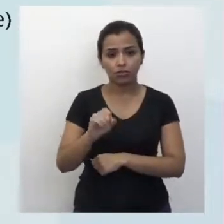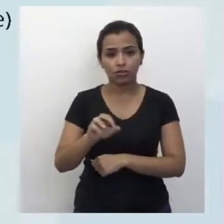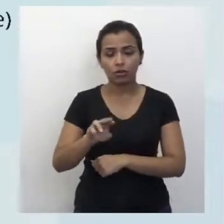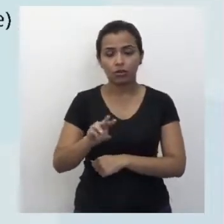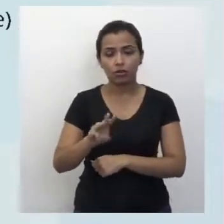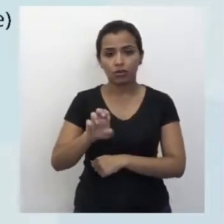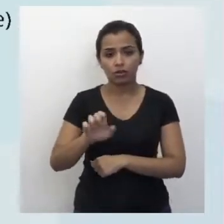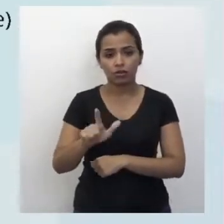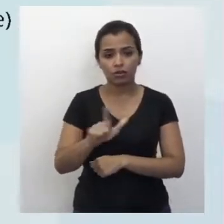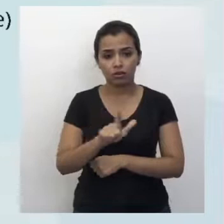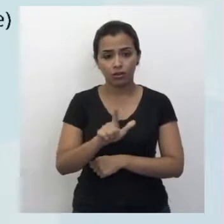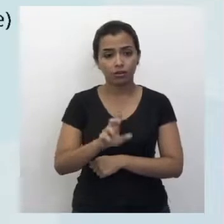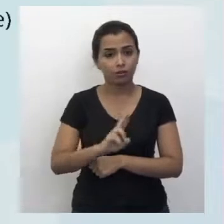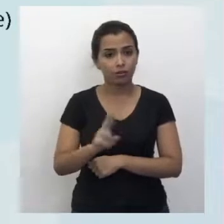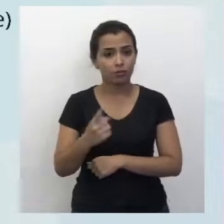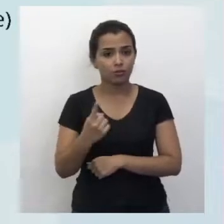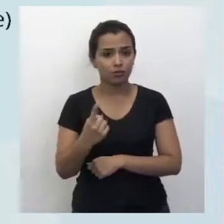chama